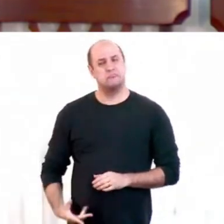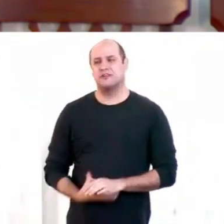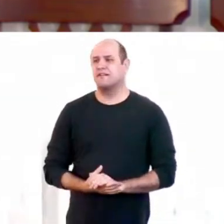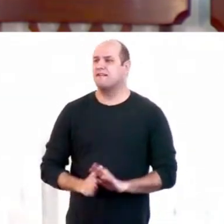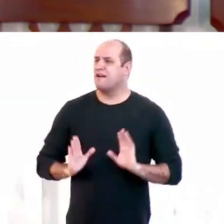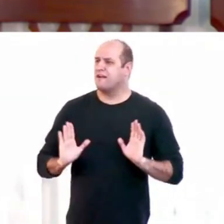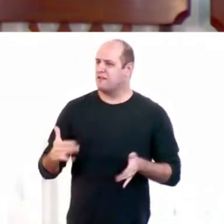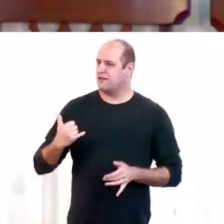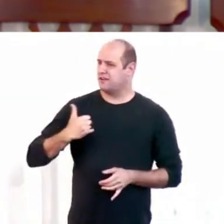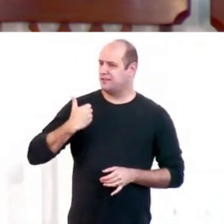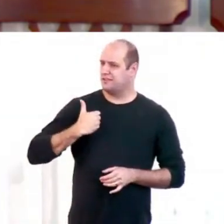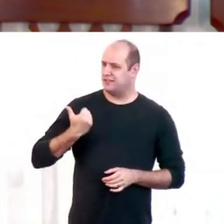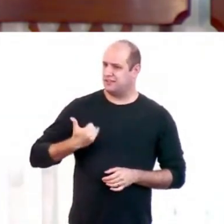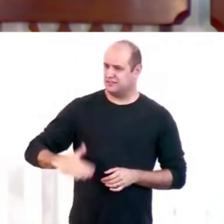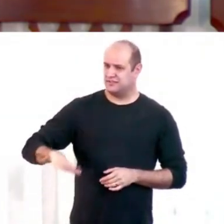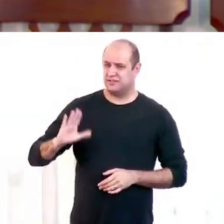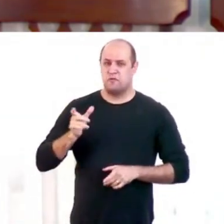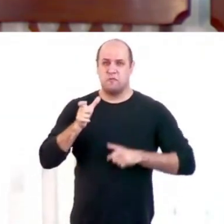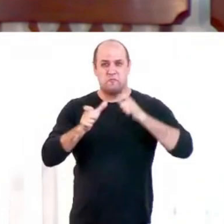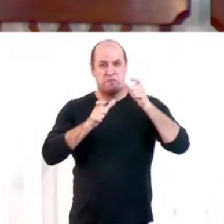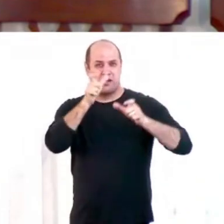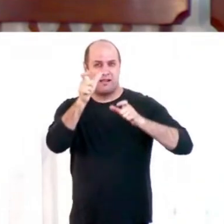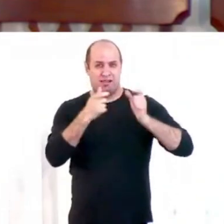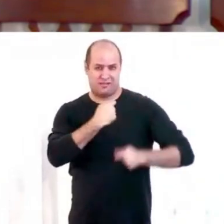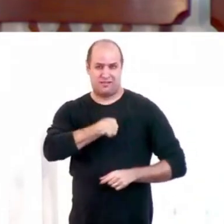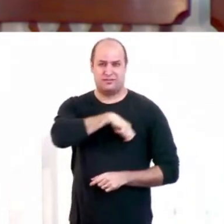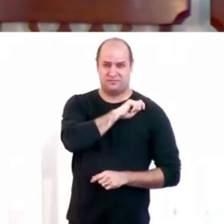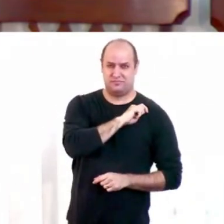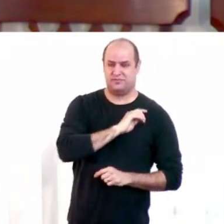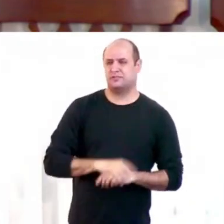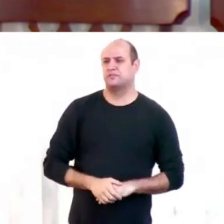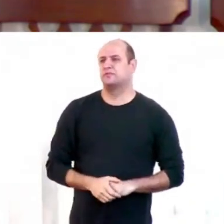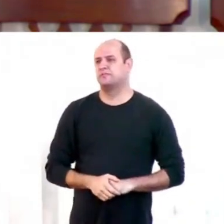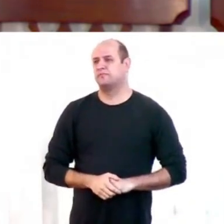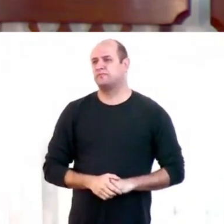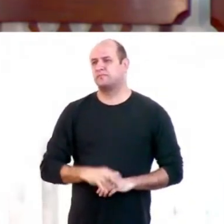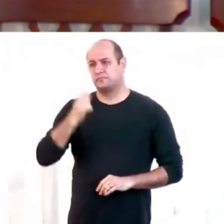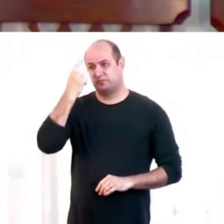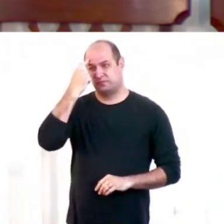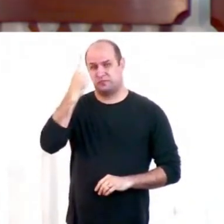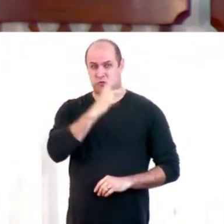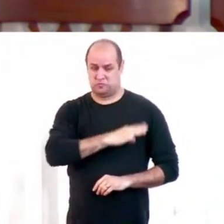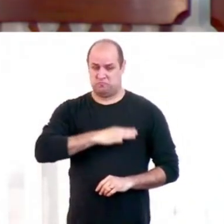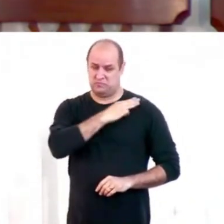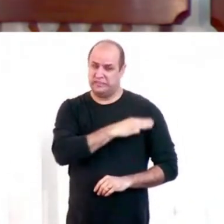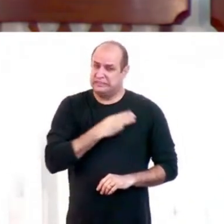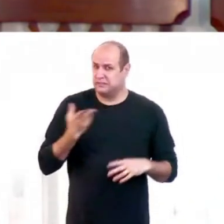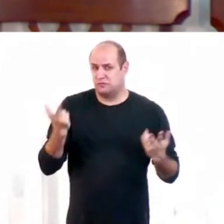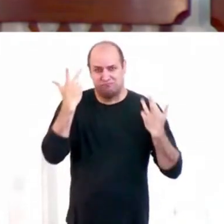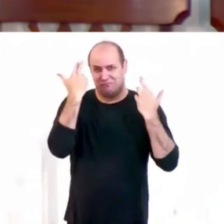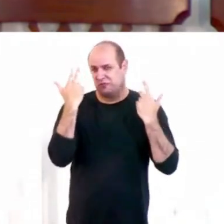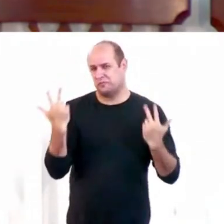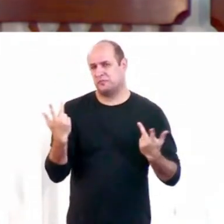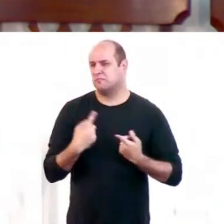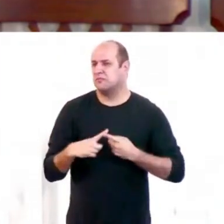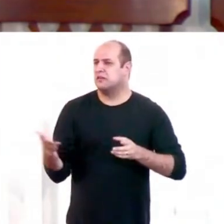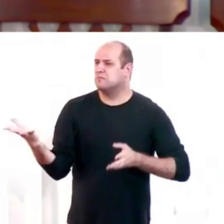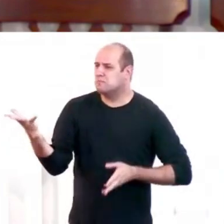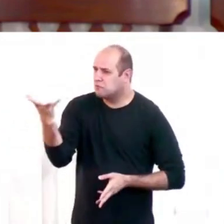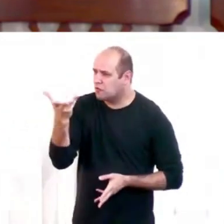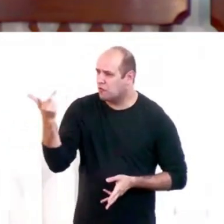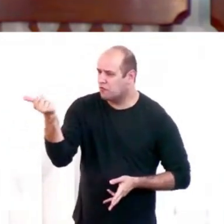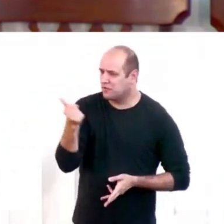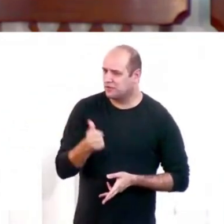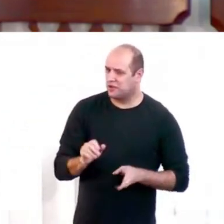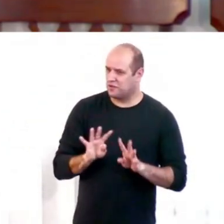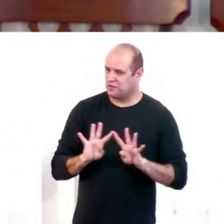idade, algumas palavras saem em espanhol, e é assim que é filho de missionário. Mas eu gostaria de convidá-los à frente,